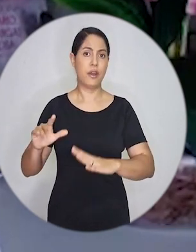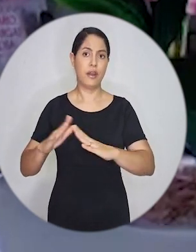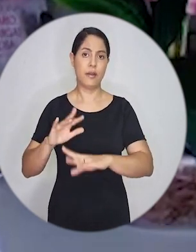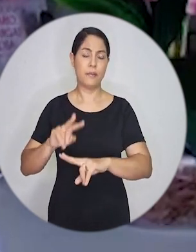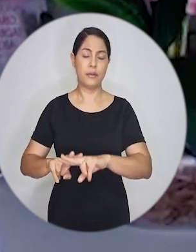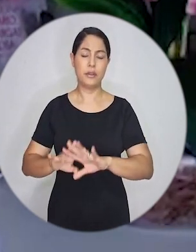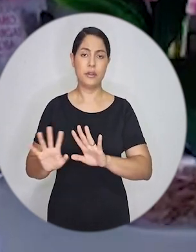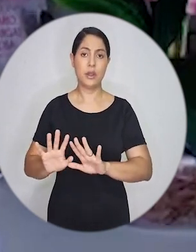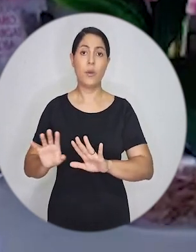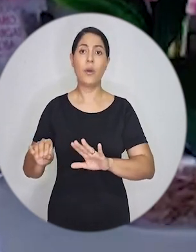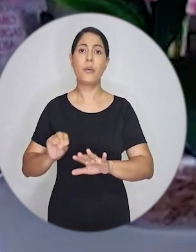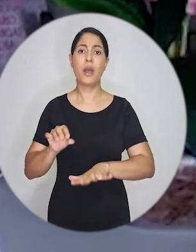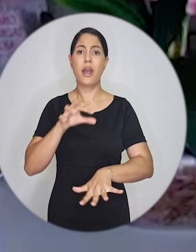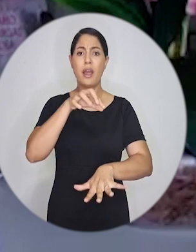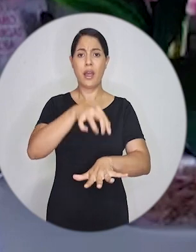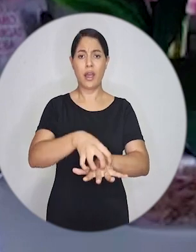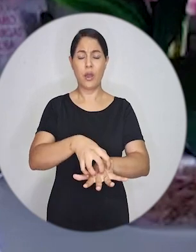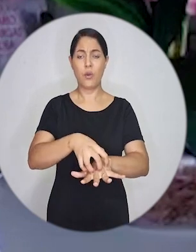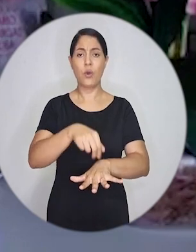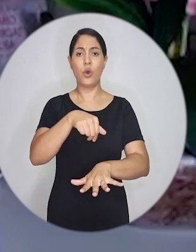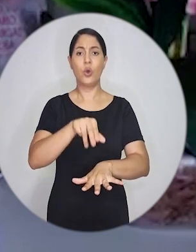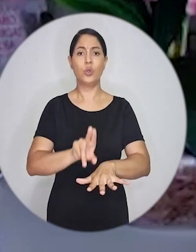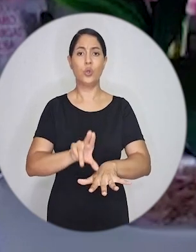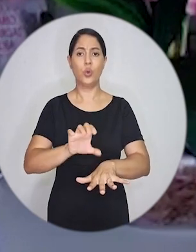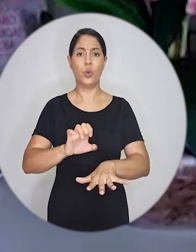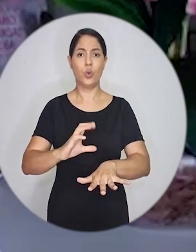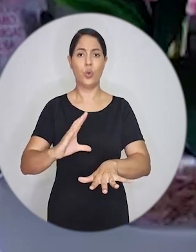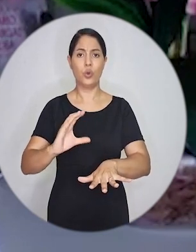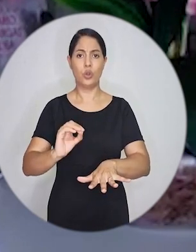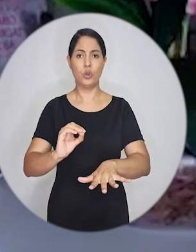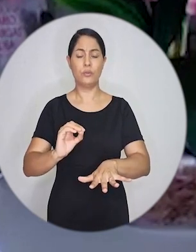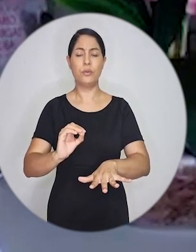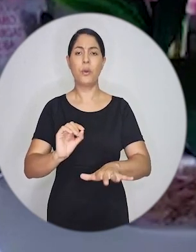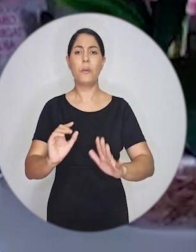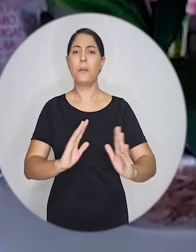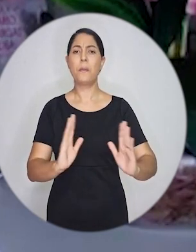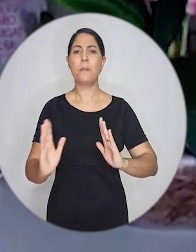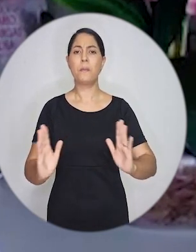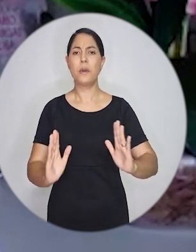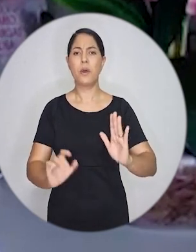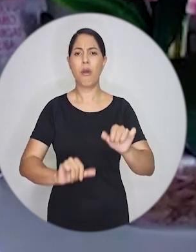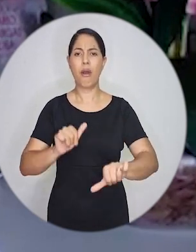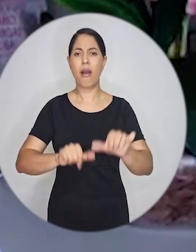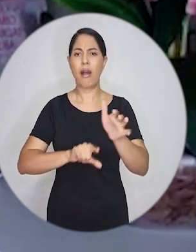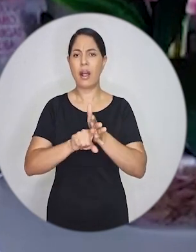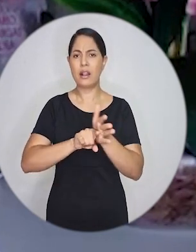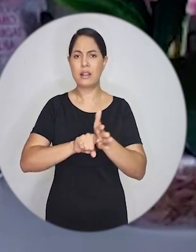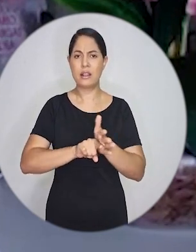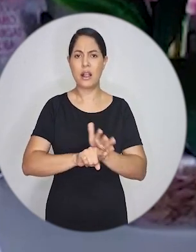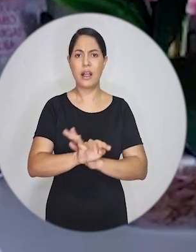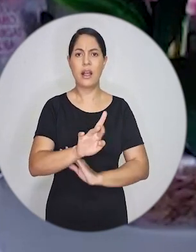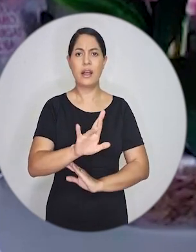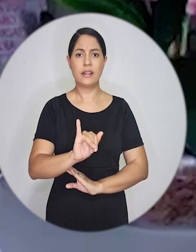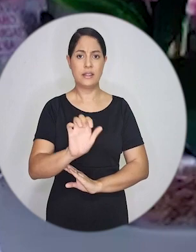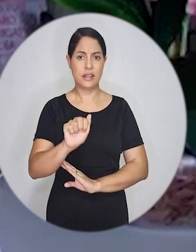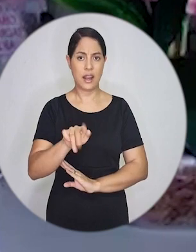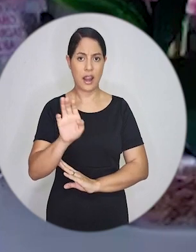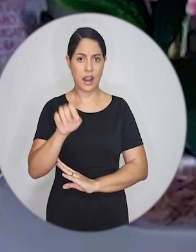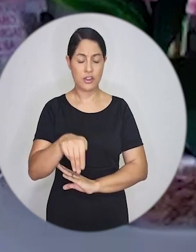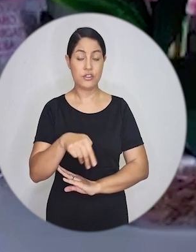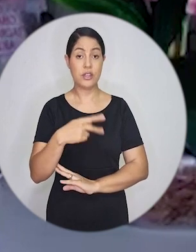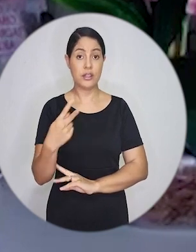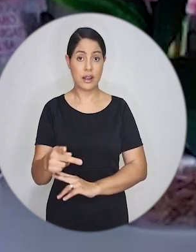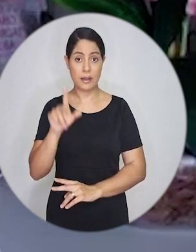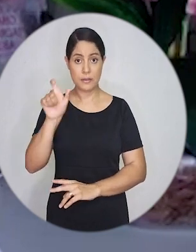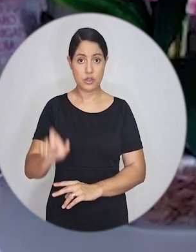vão diretamente ao presídio. Esse núcleo é um núcleo de triagem para ver as condições do preso quando em flagrante. Lá nesse núcleo